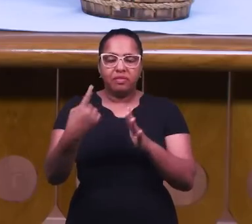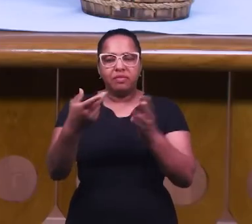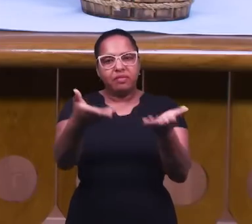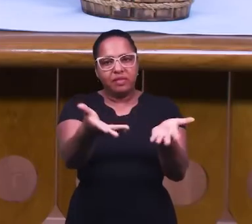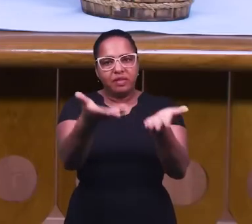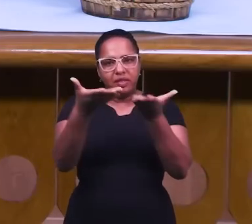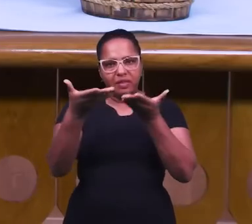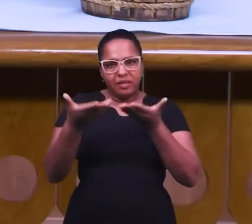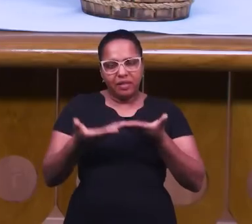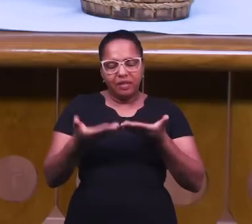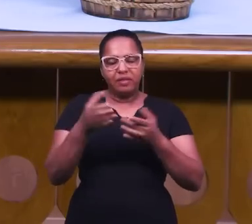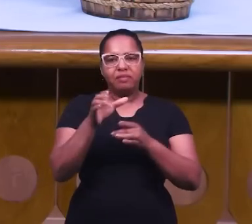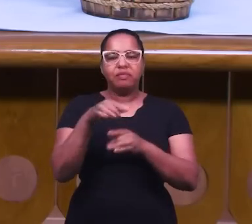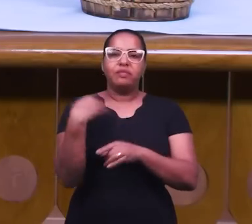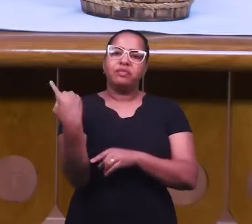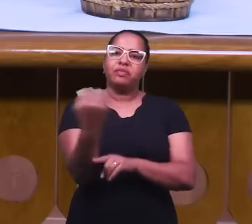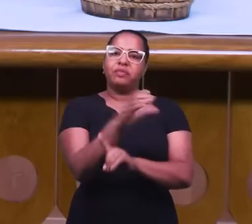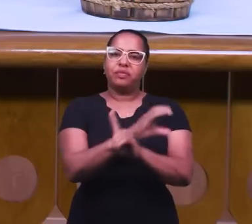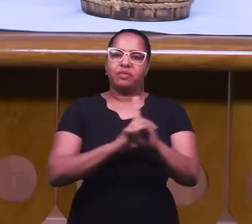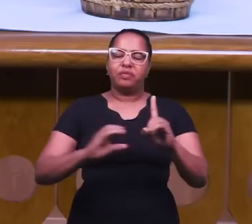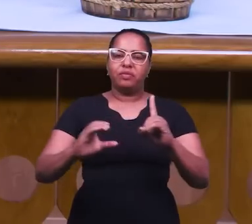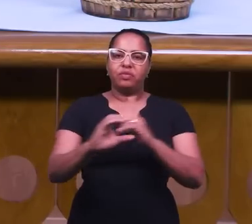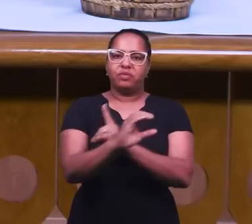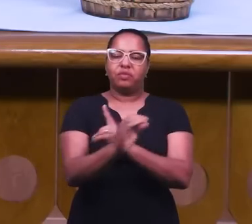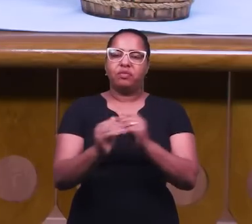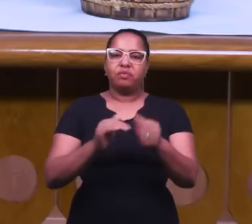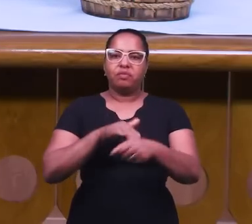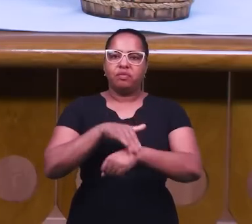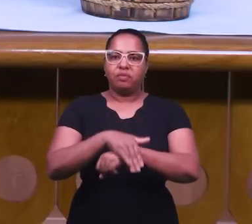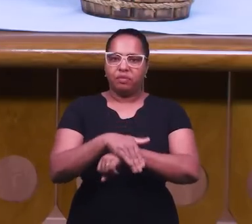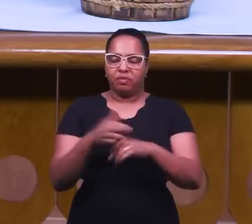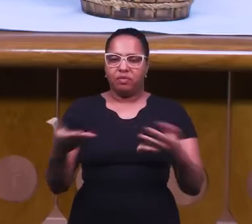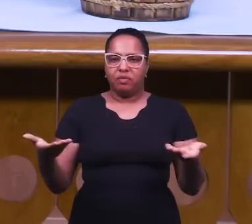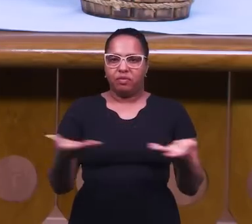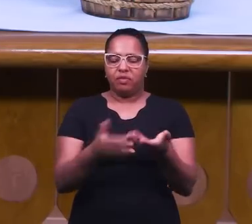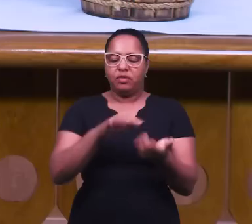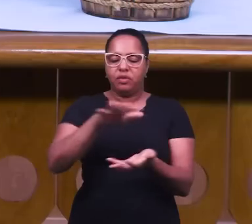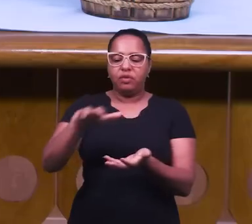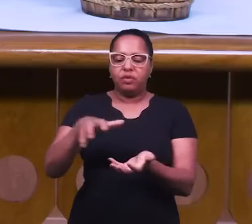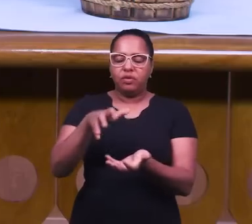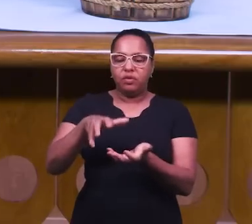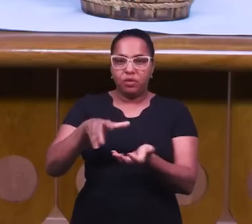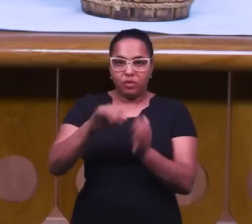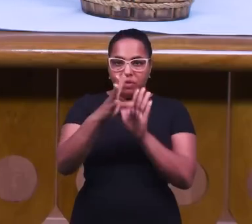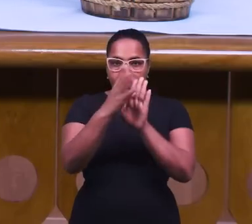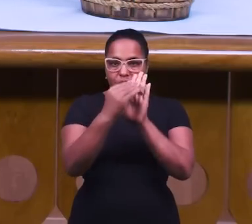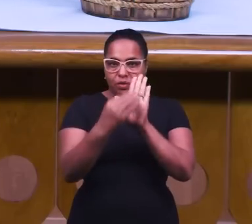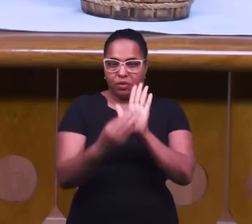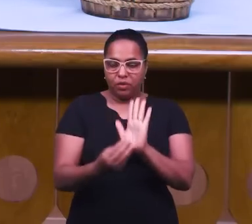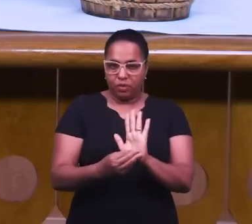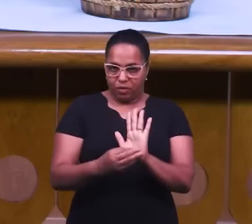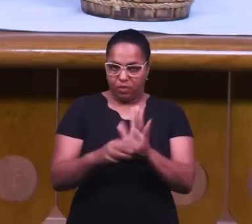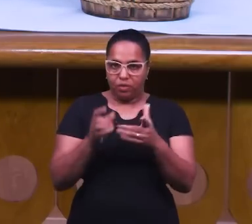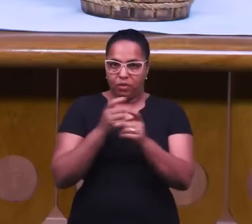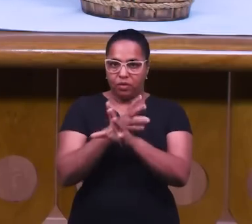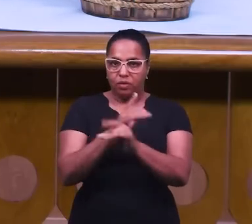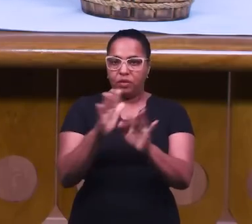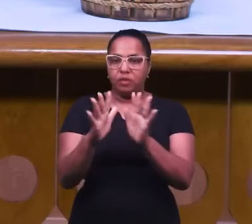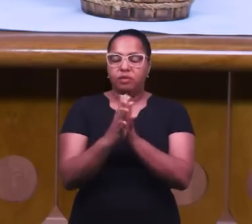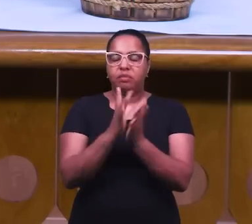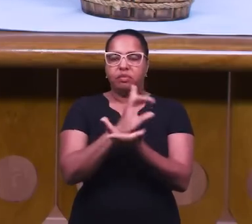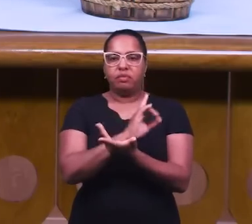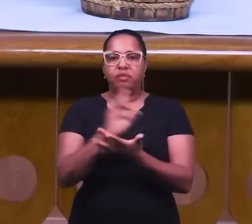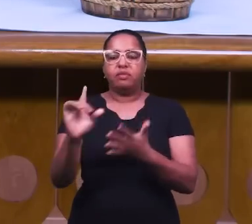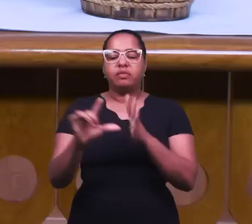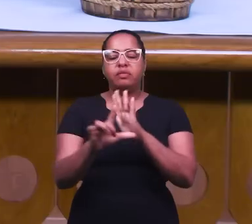Seja bem-vindo ao nosso culto desta noite, onde nós iremos transmitir aqui um conteúdo doutrinário da Palavra de Deus. Para